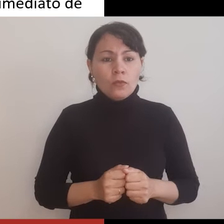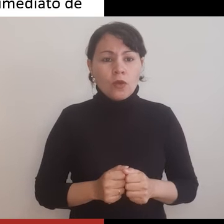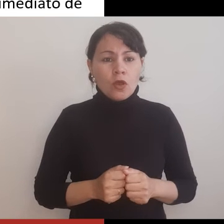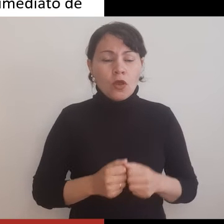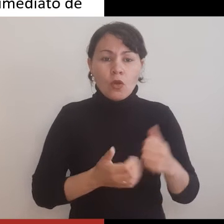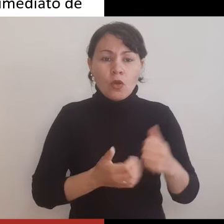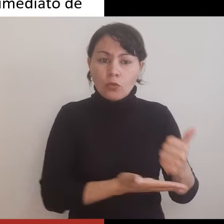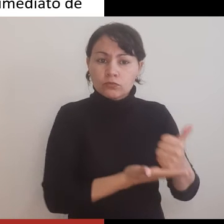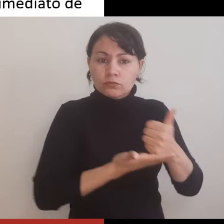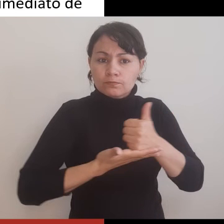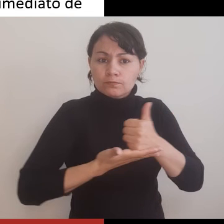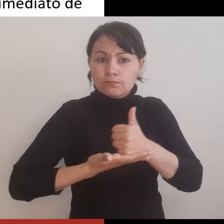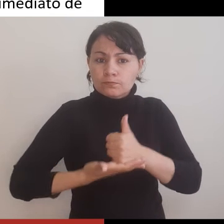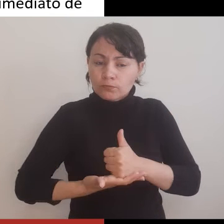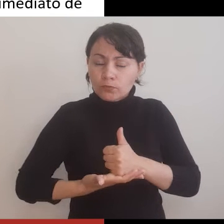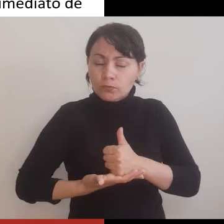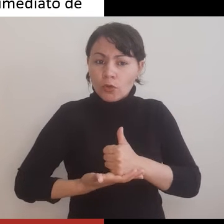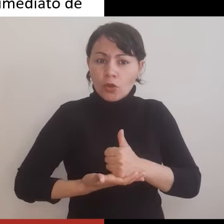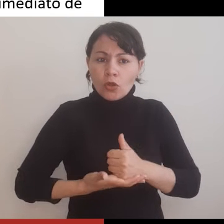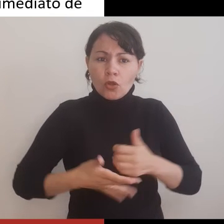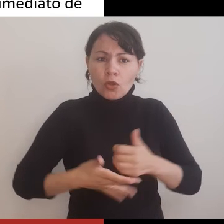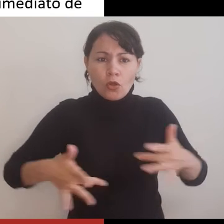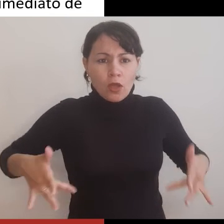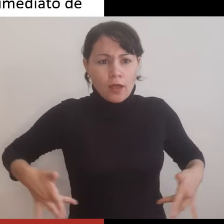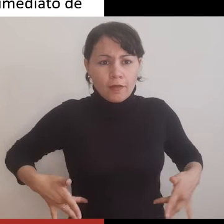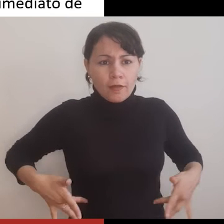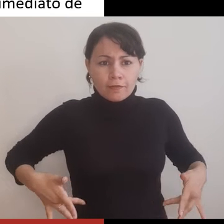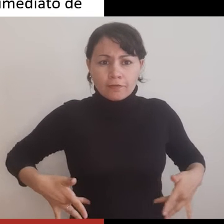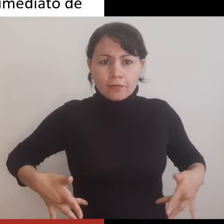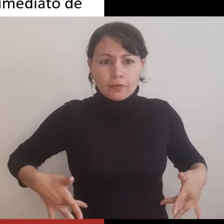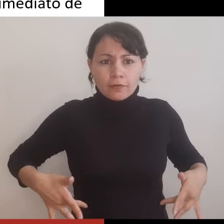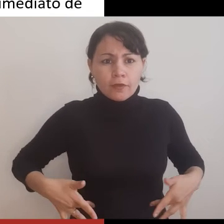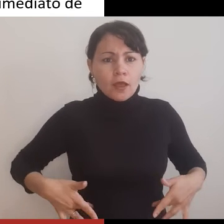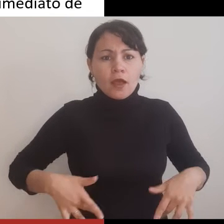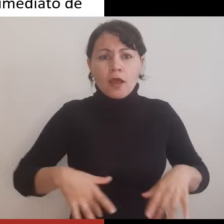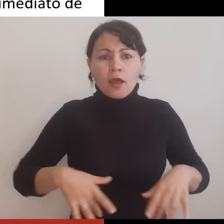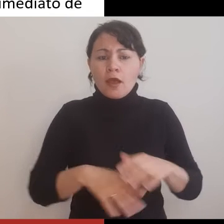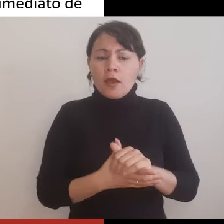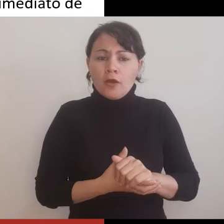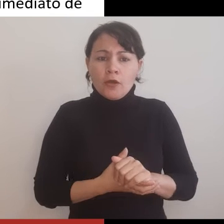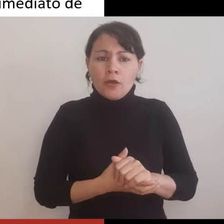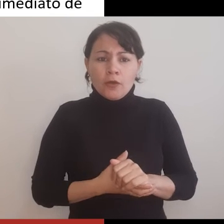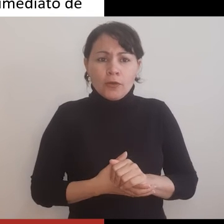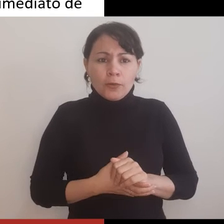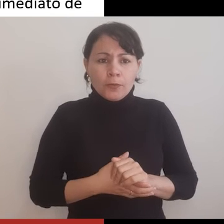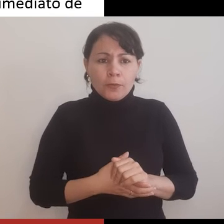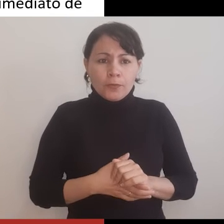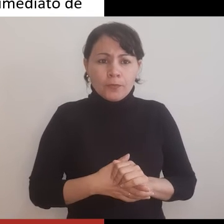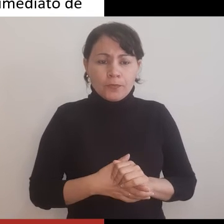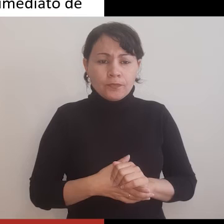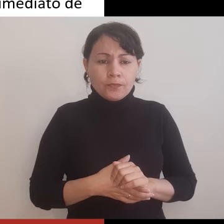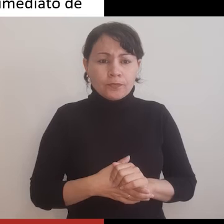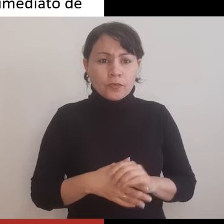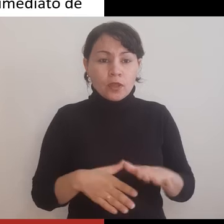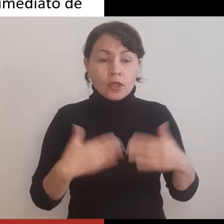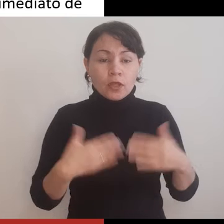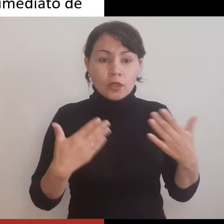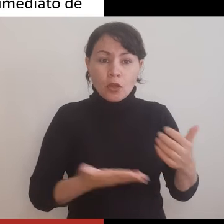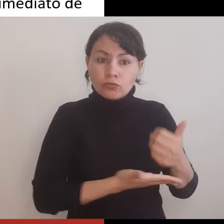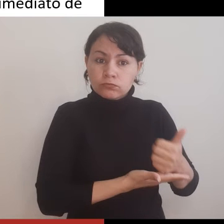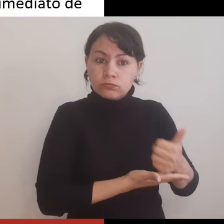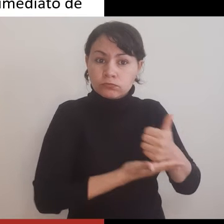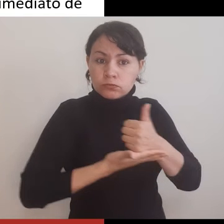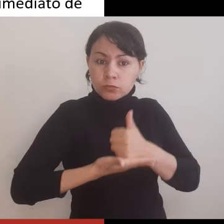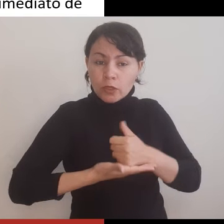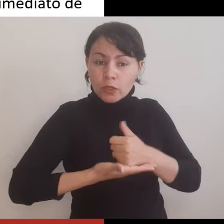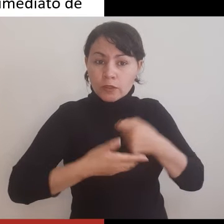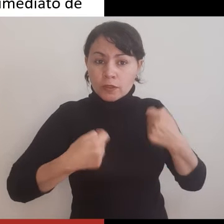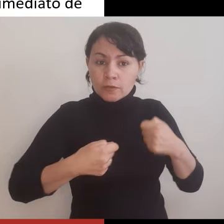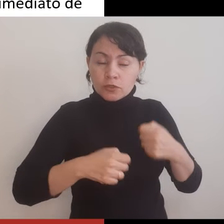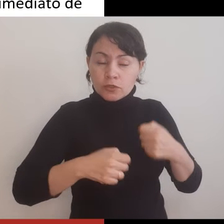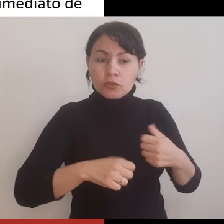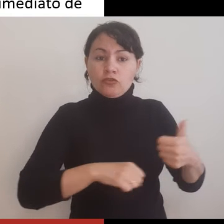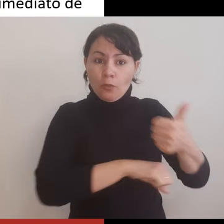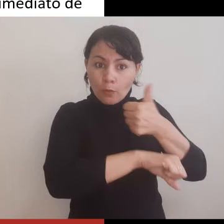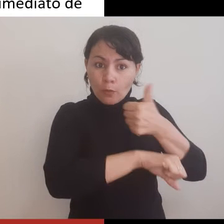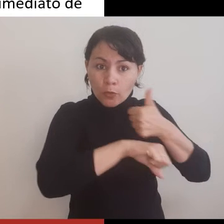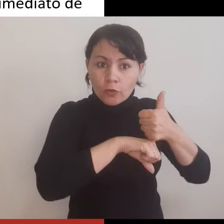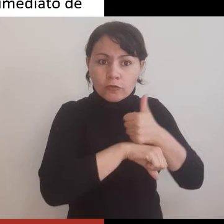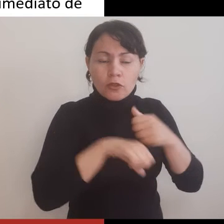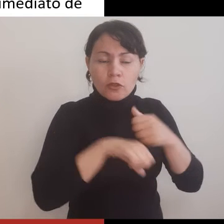um suporte renal, hemodinâmico, enfim, suportes que necessitam de